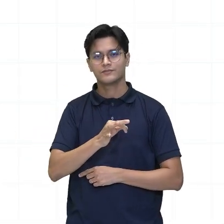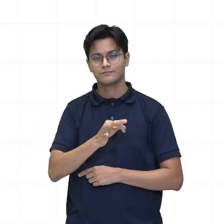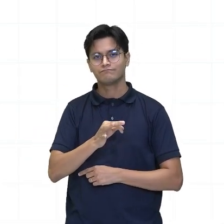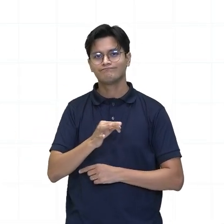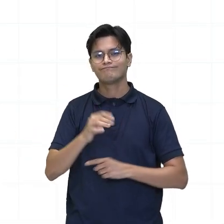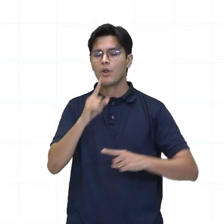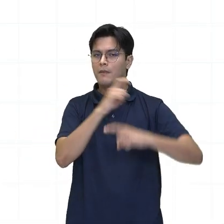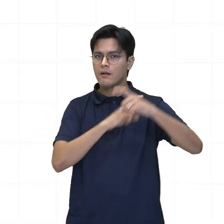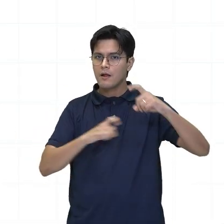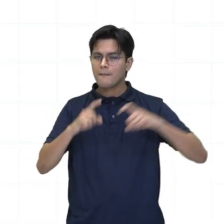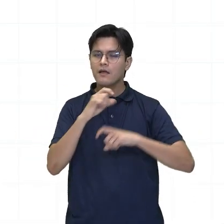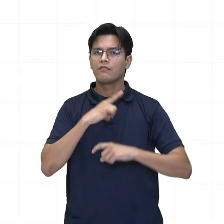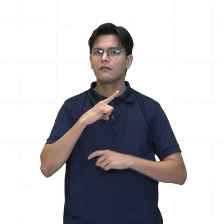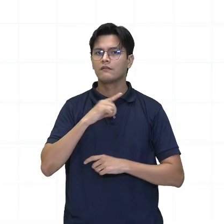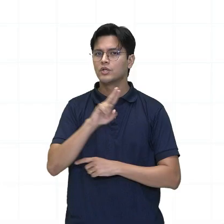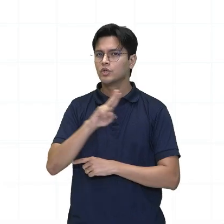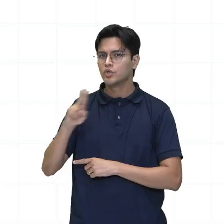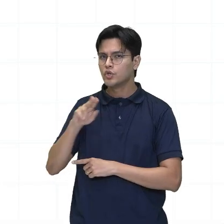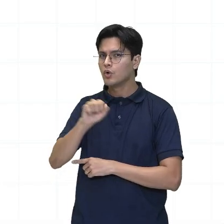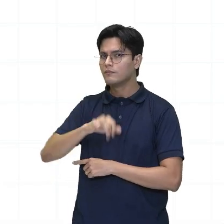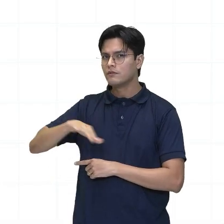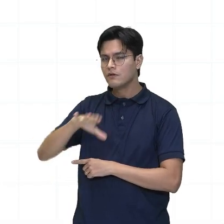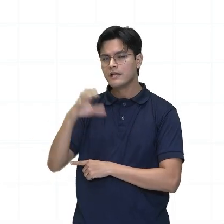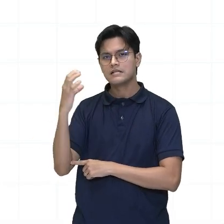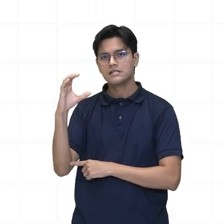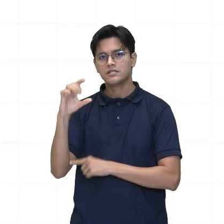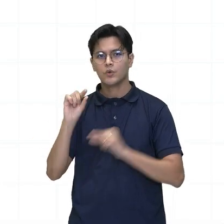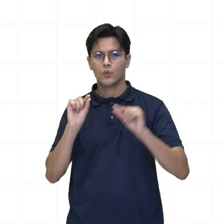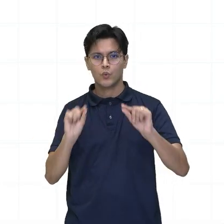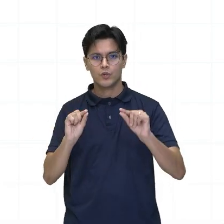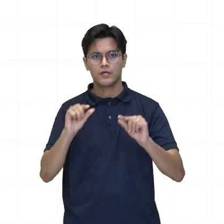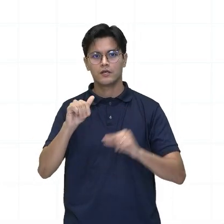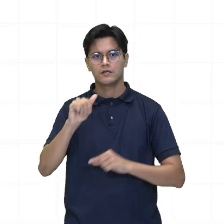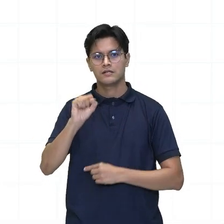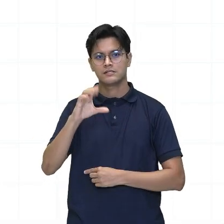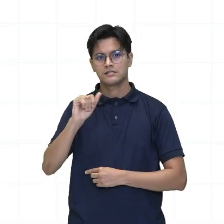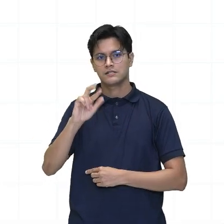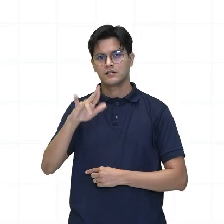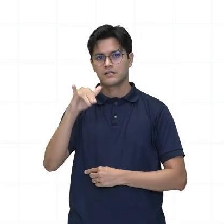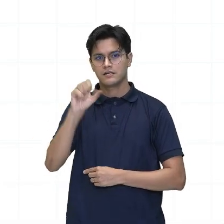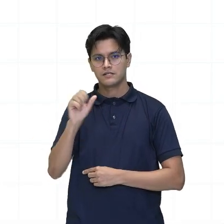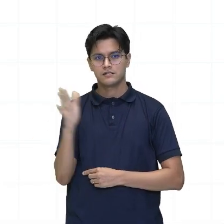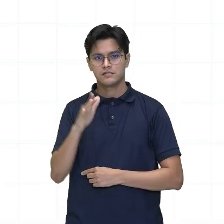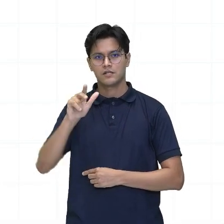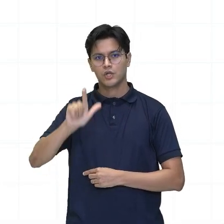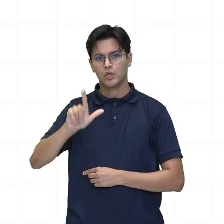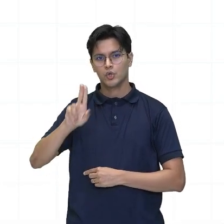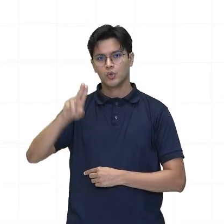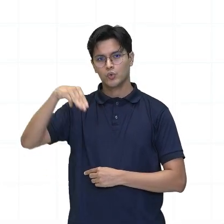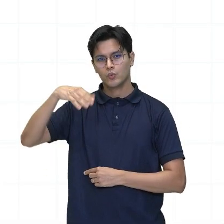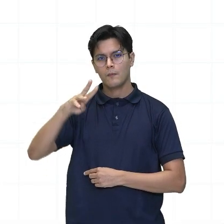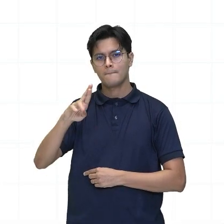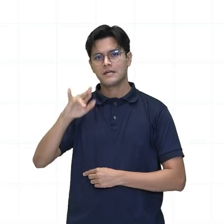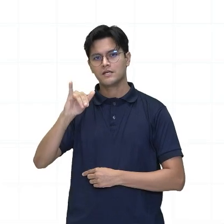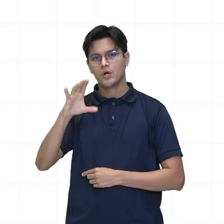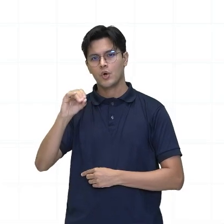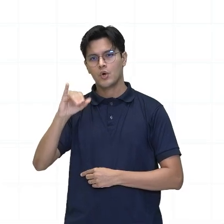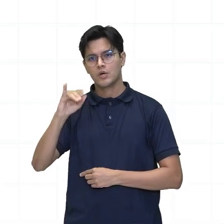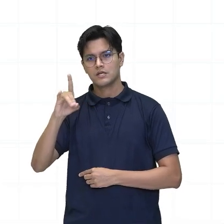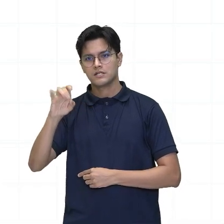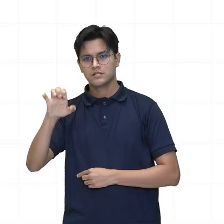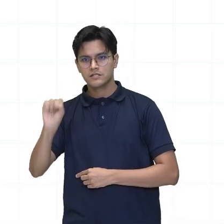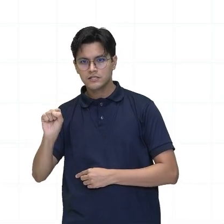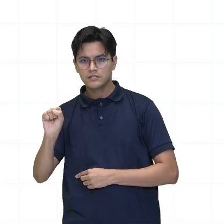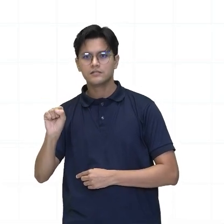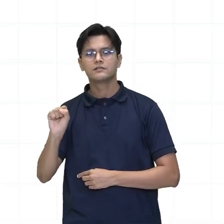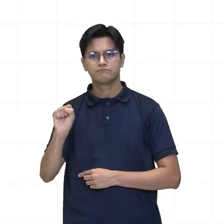tem como nome científico Ascaris lumbricoides, né? A presença deles,